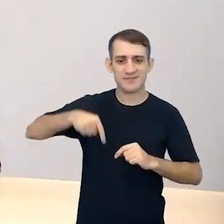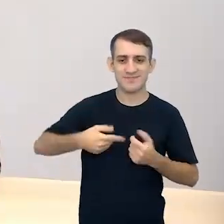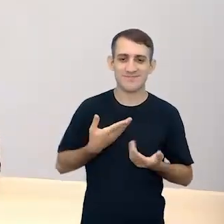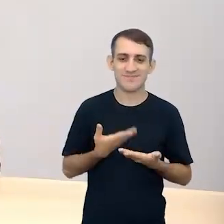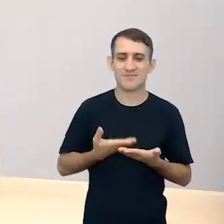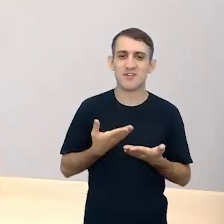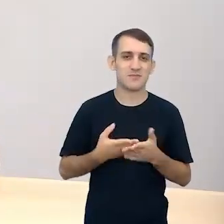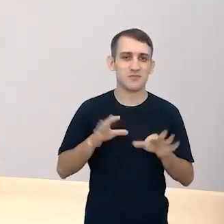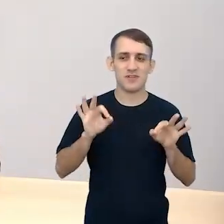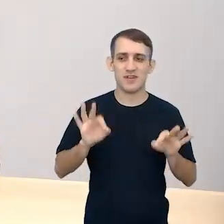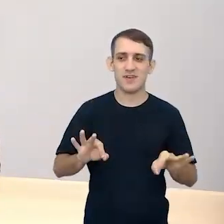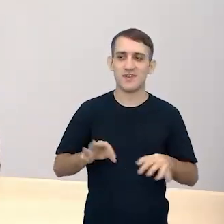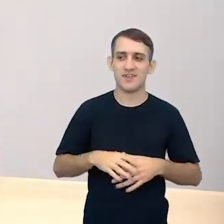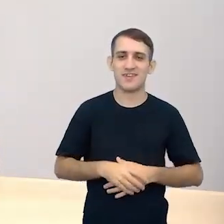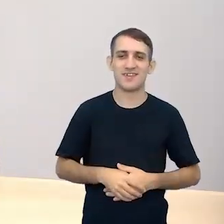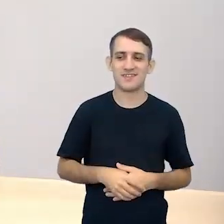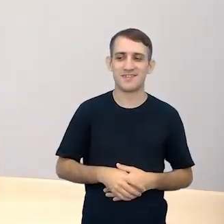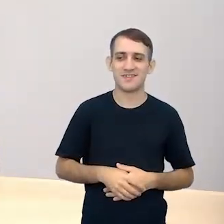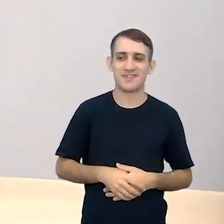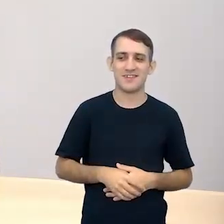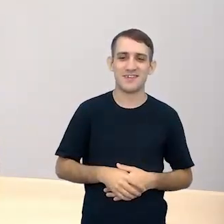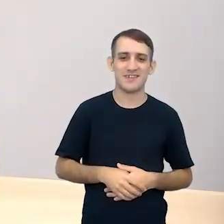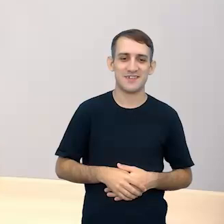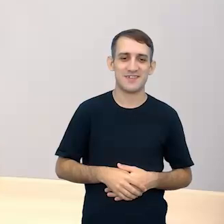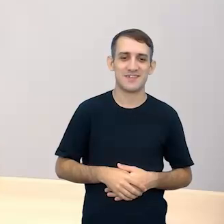troca. É importante